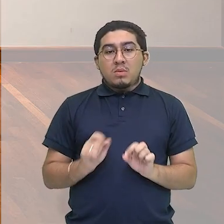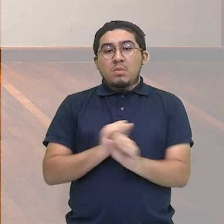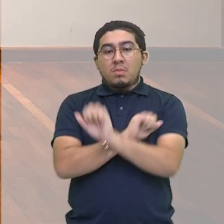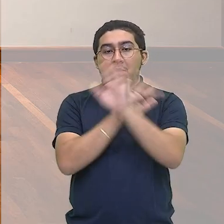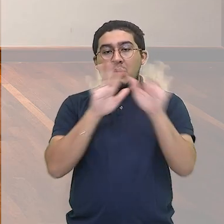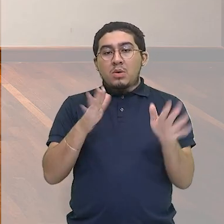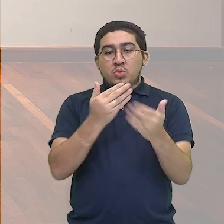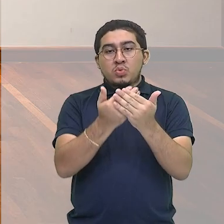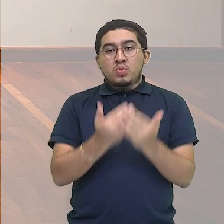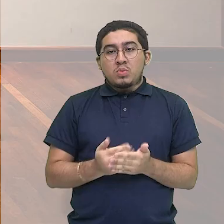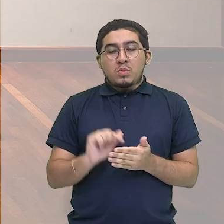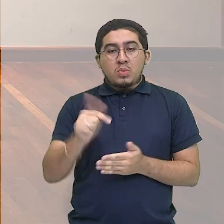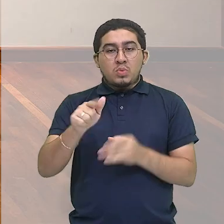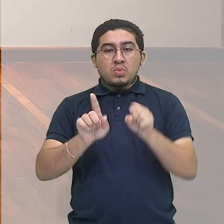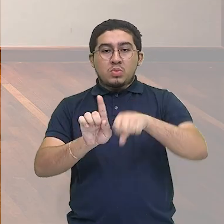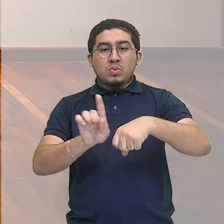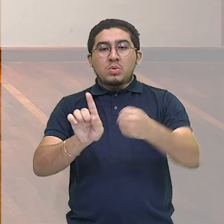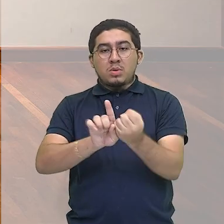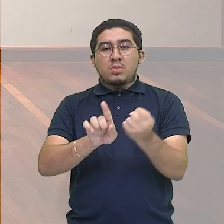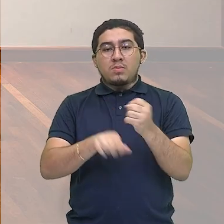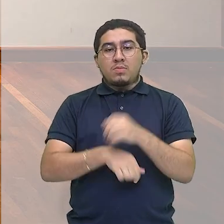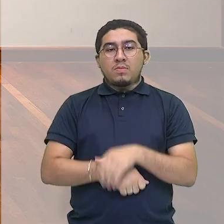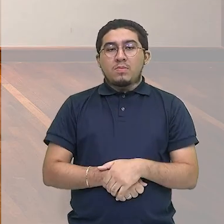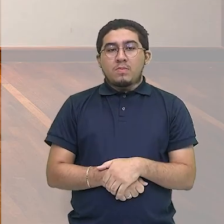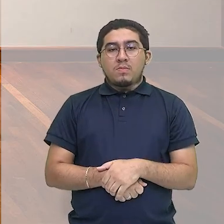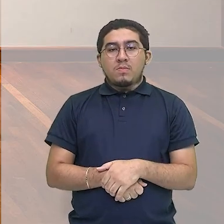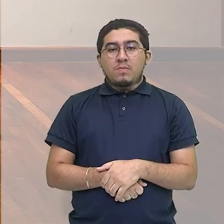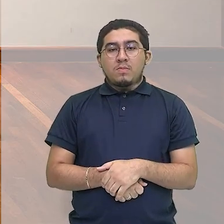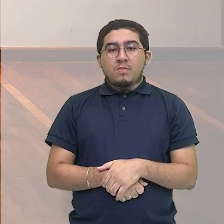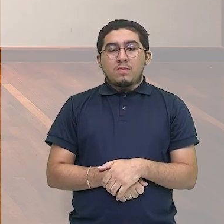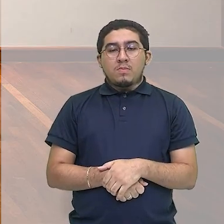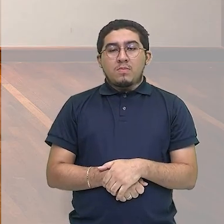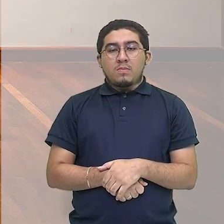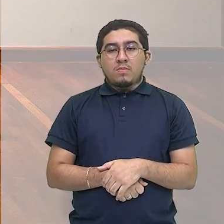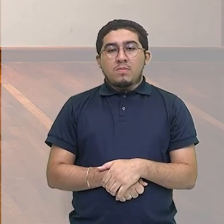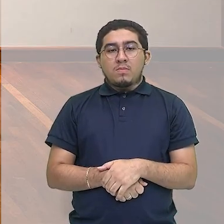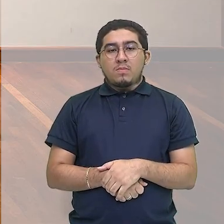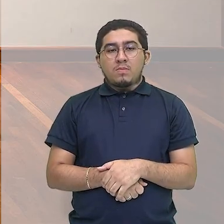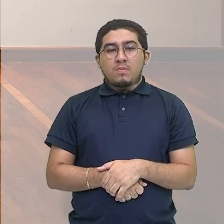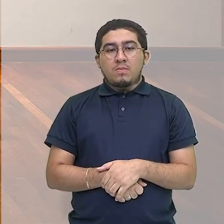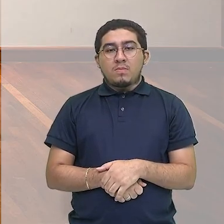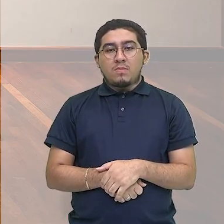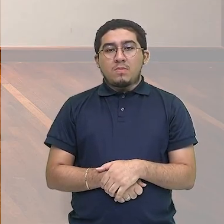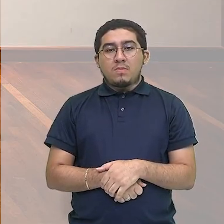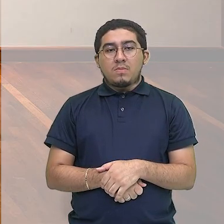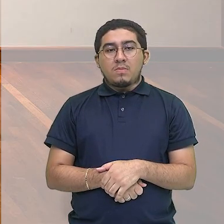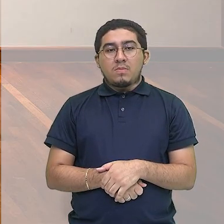seus estudos para as outras sociedades, certo? E o outro conceito é sociedade